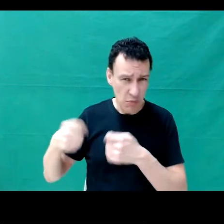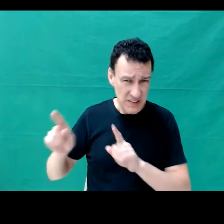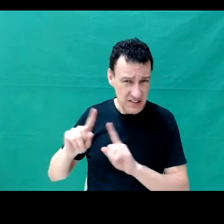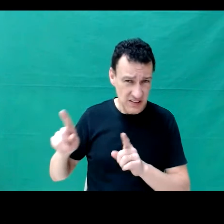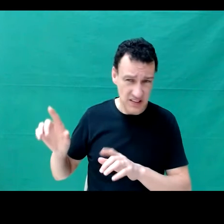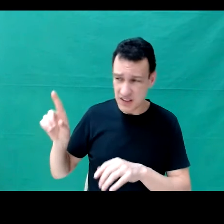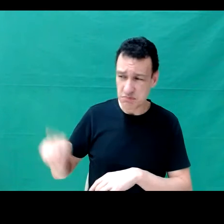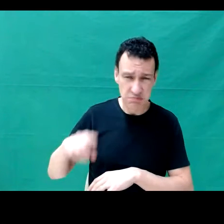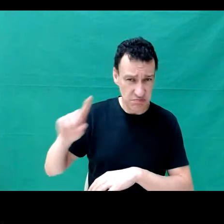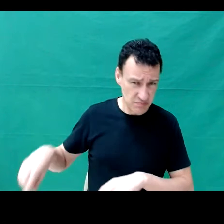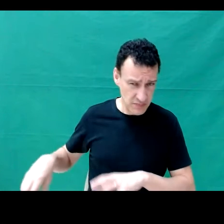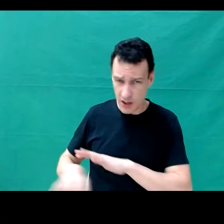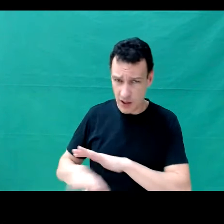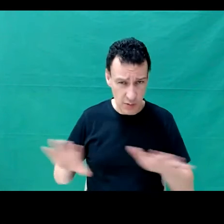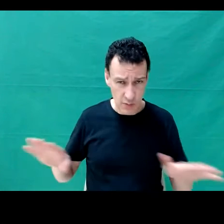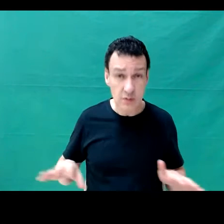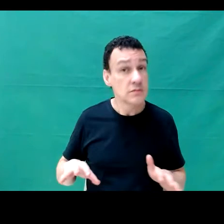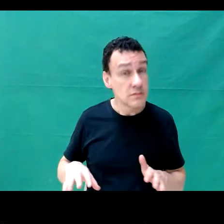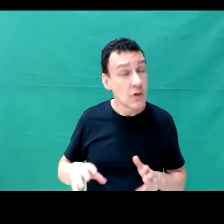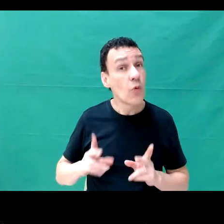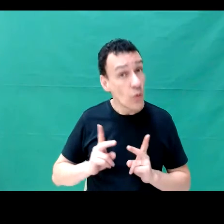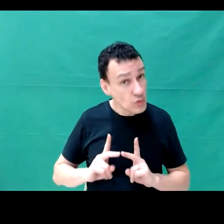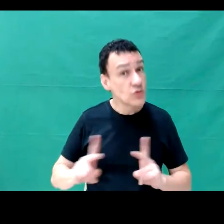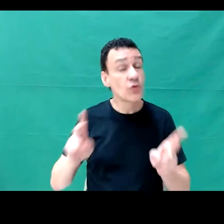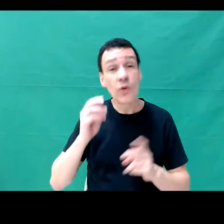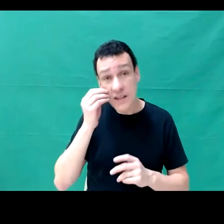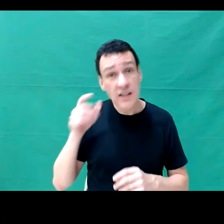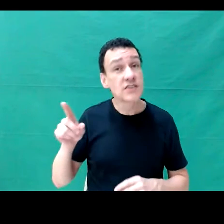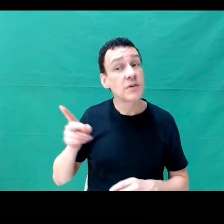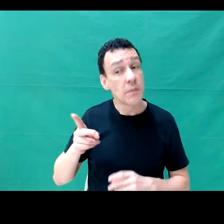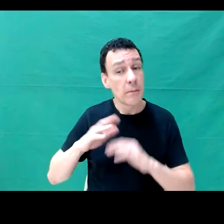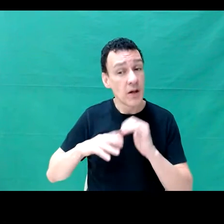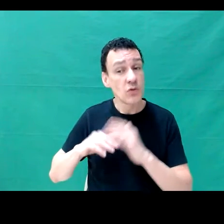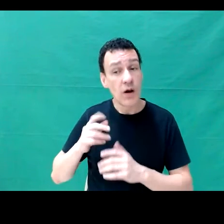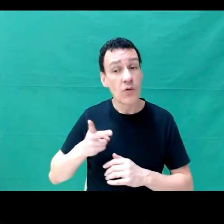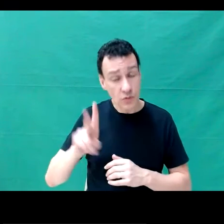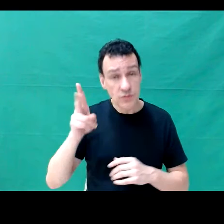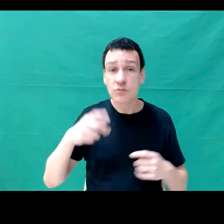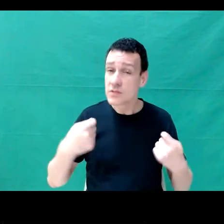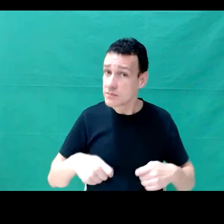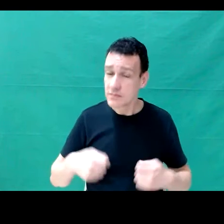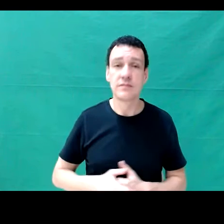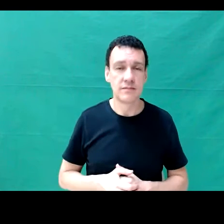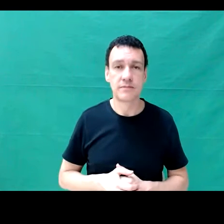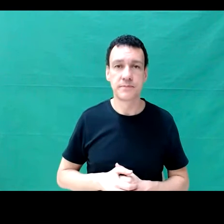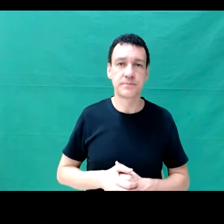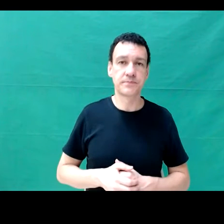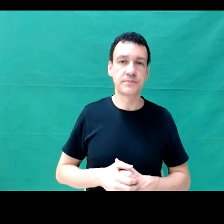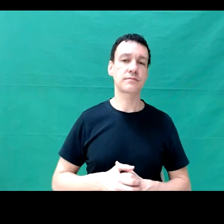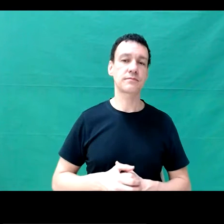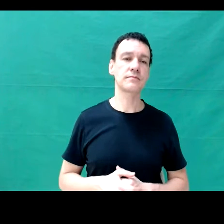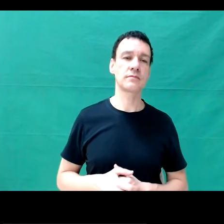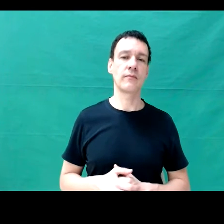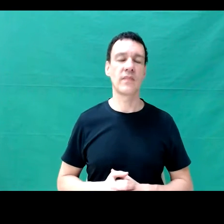manuais continua, tá, pessoal? É muito importante falar, testes manuais não são supridos por